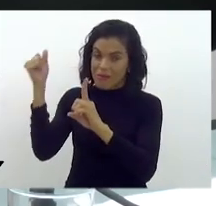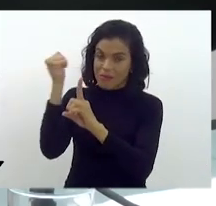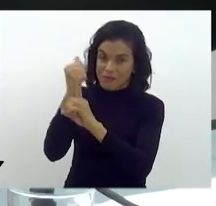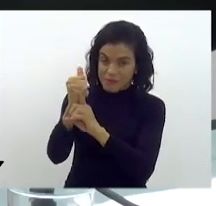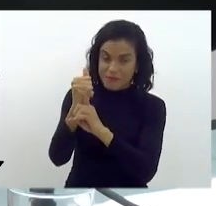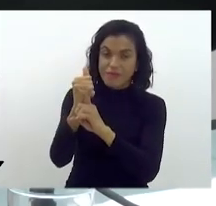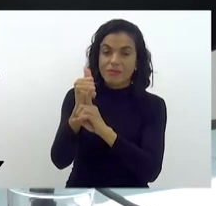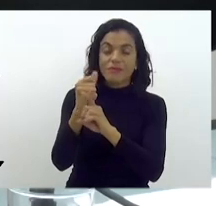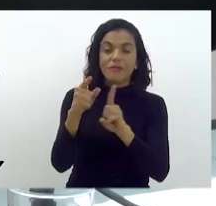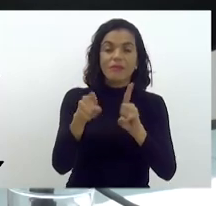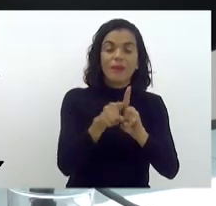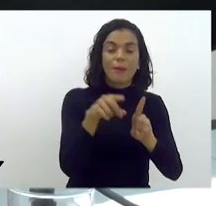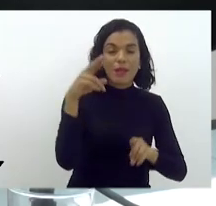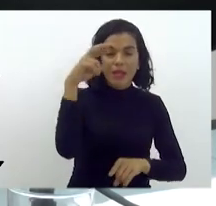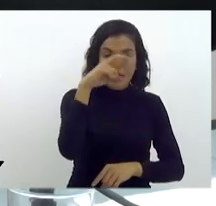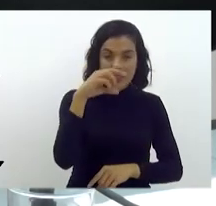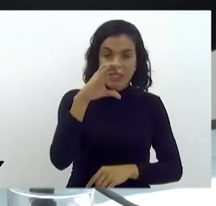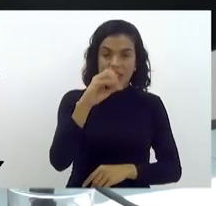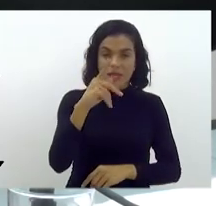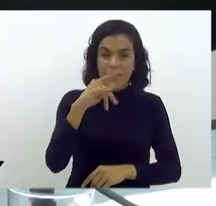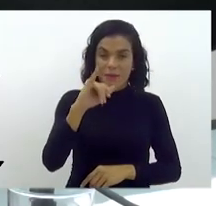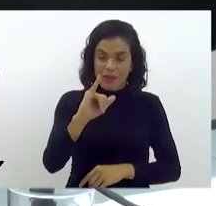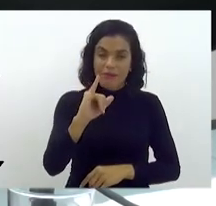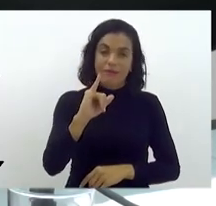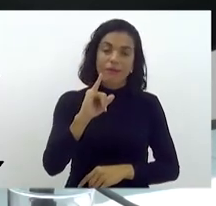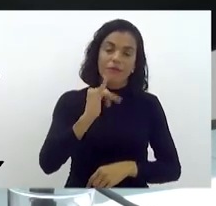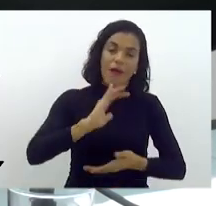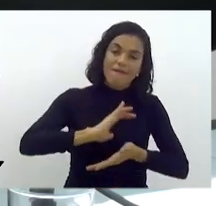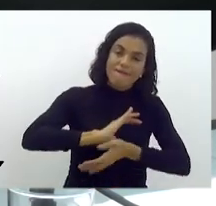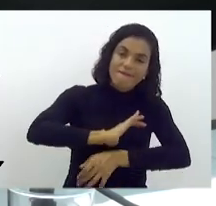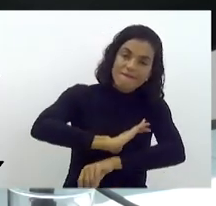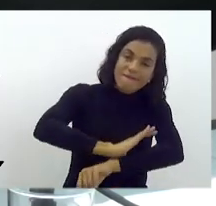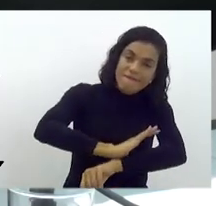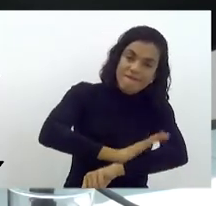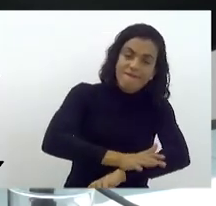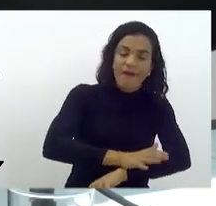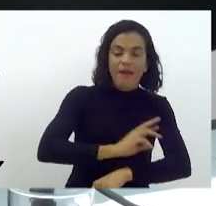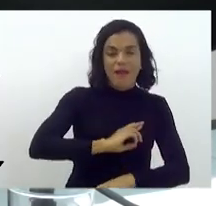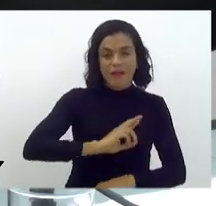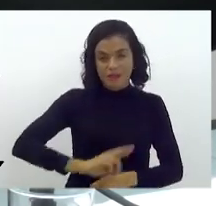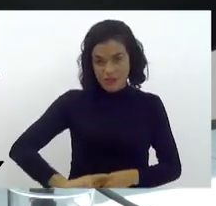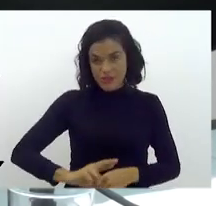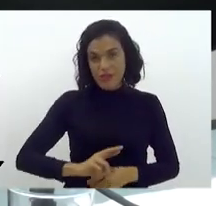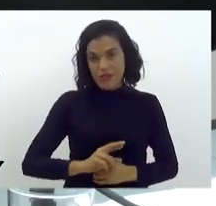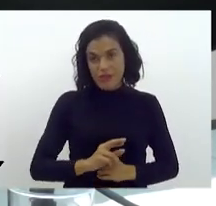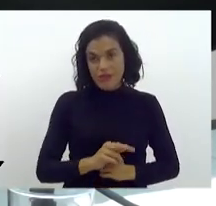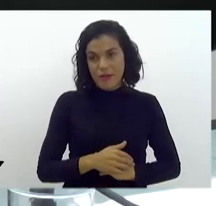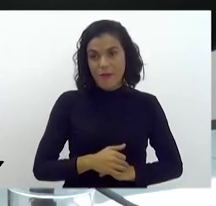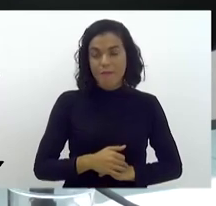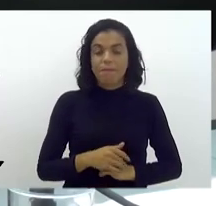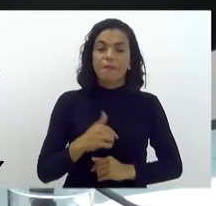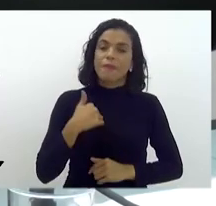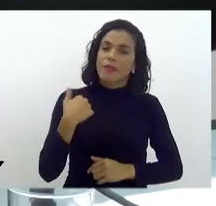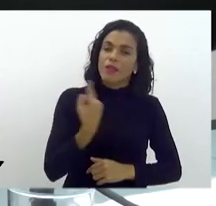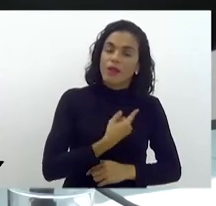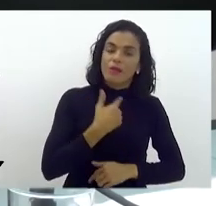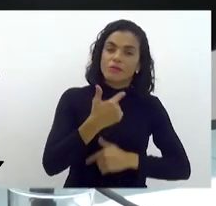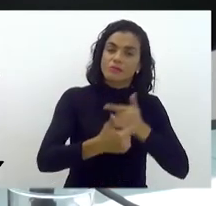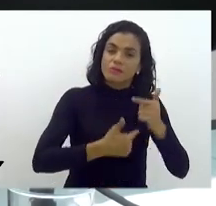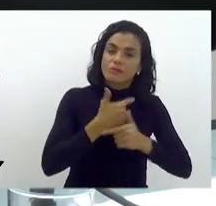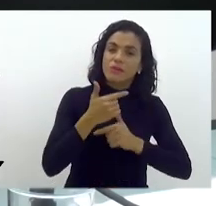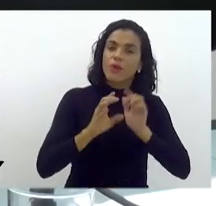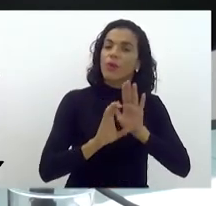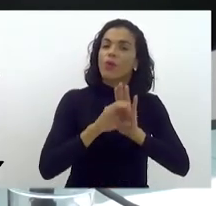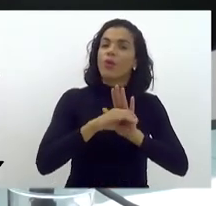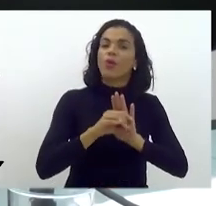na CPI da intolerância religiosa que a deputada Dani estava conosco né nós trabalhamos no conceito